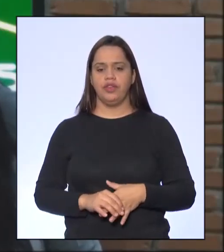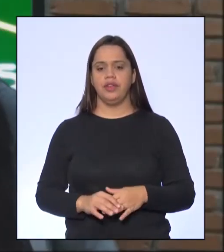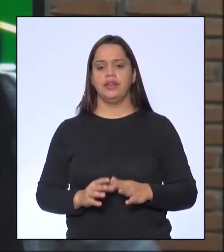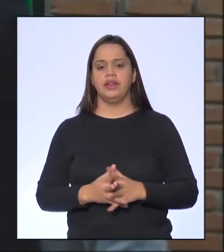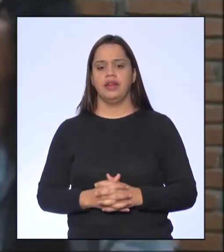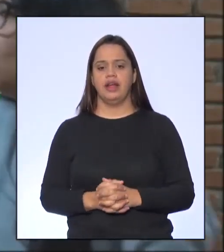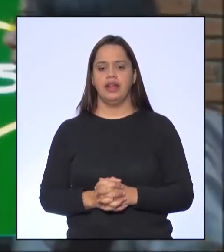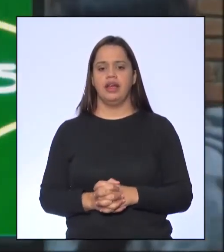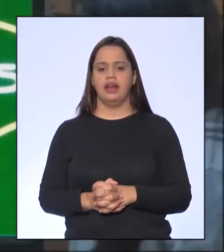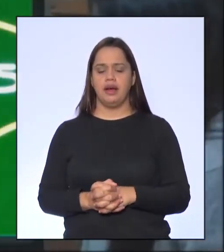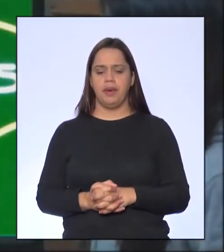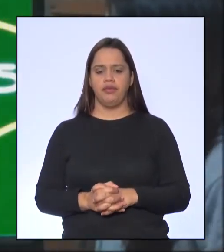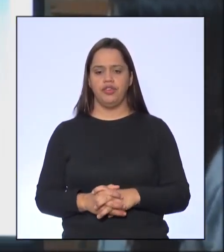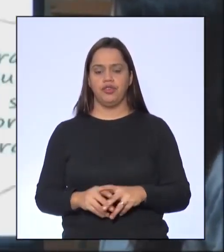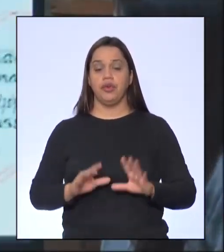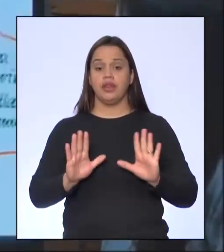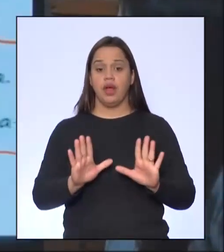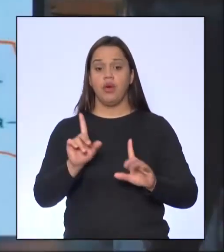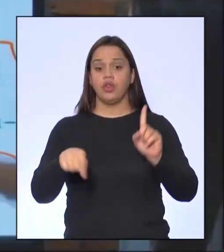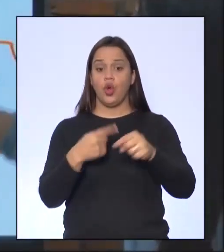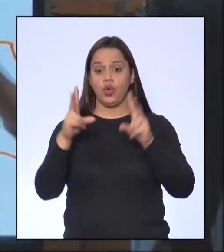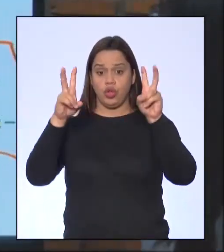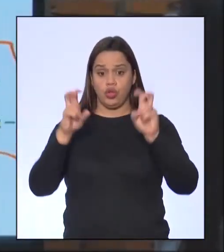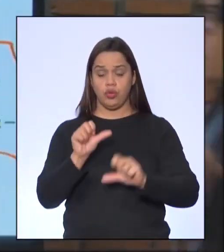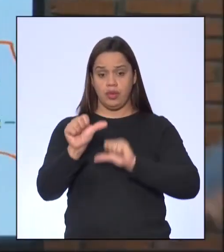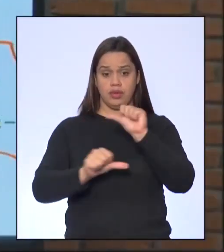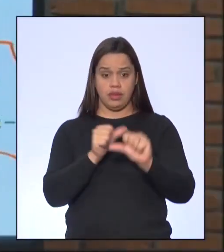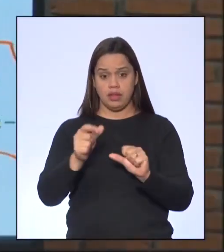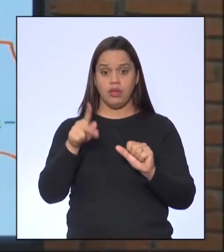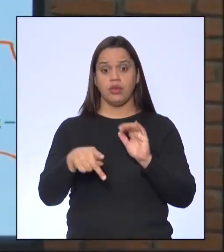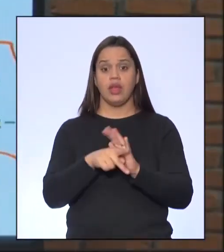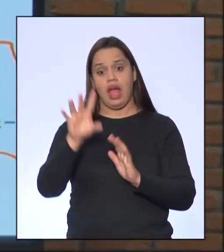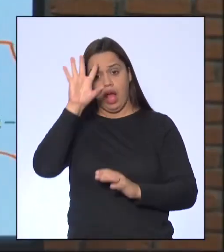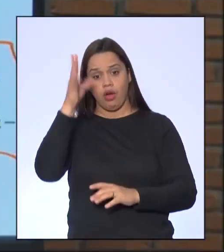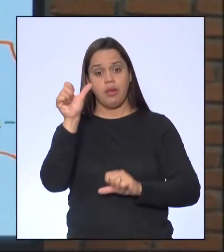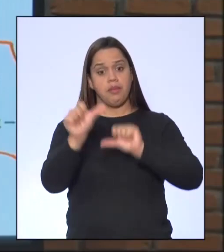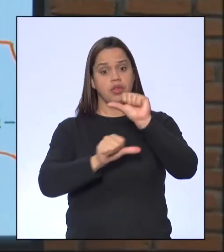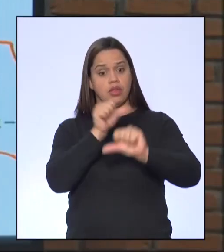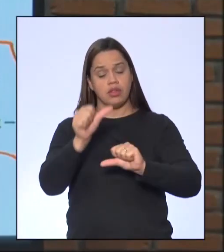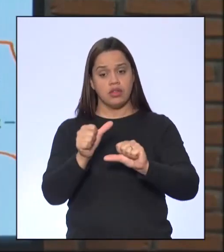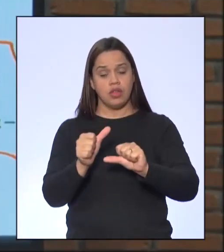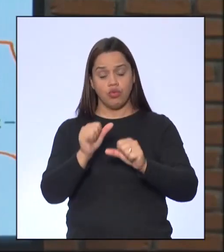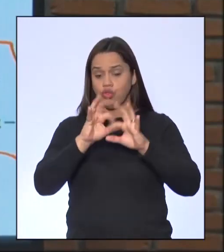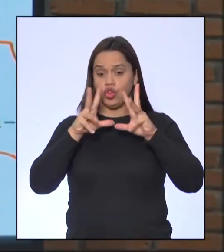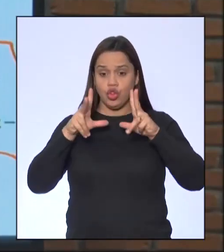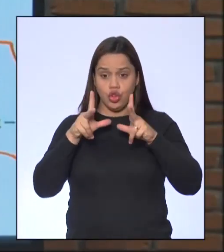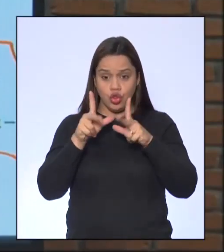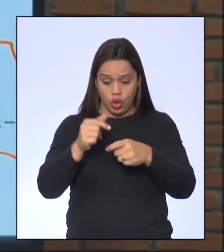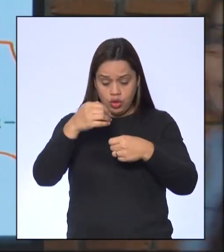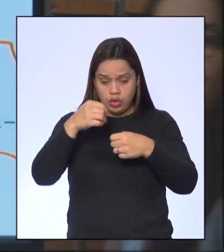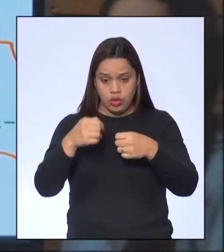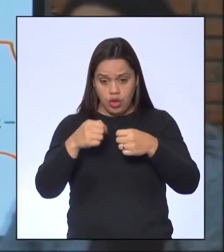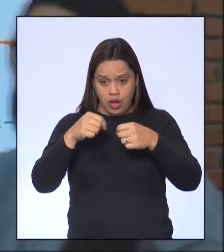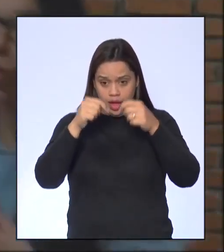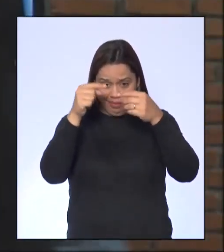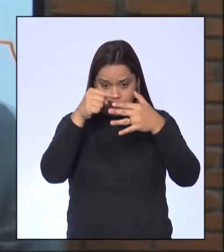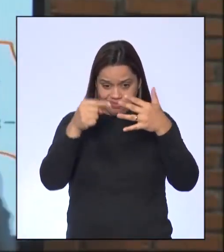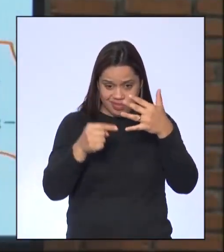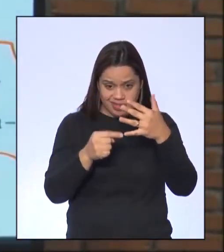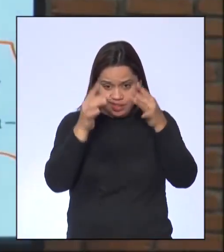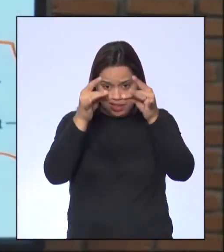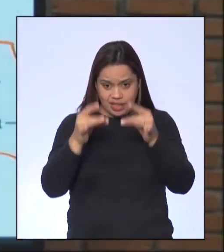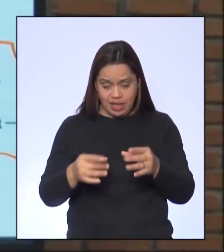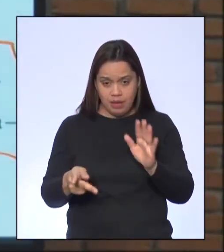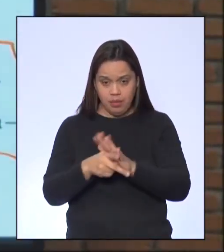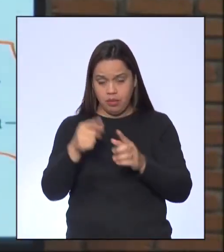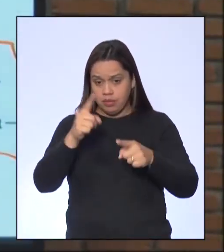composição da matéria, muda a substância, ocorre a transformação da composição química da matéria, ela passa a ser um